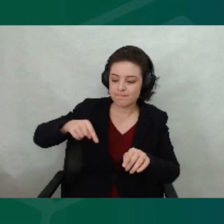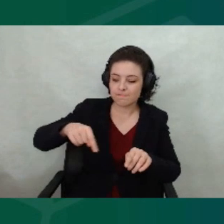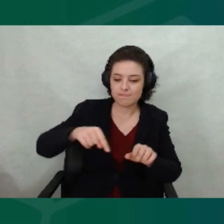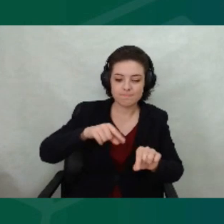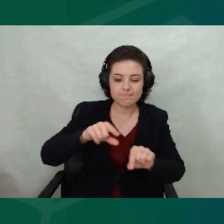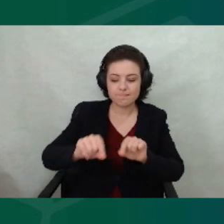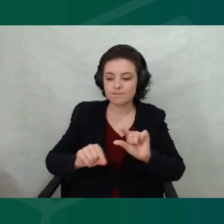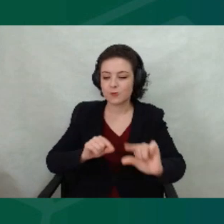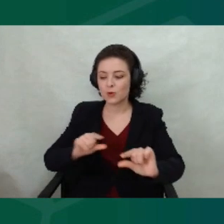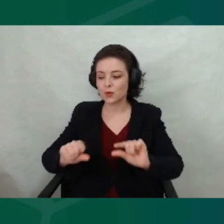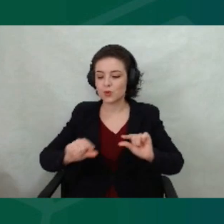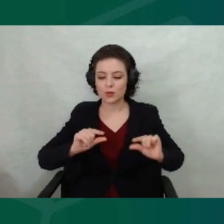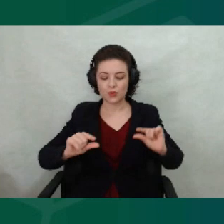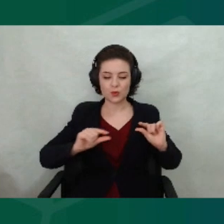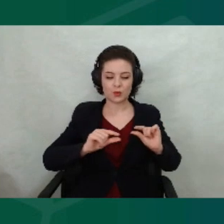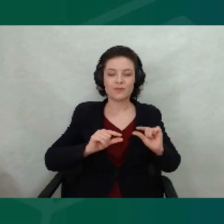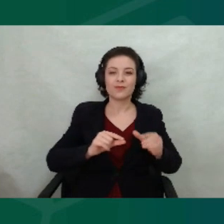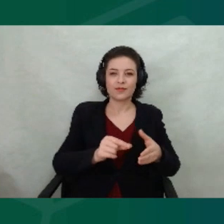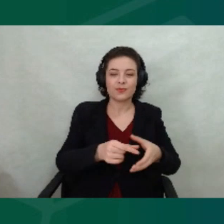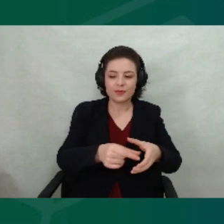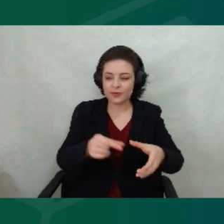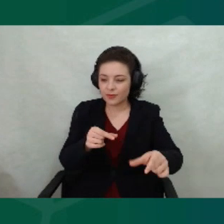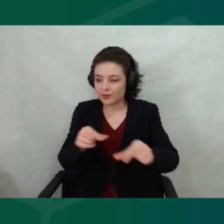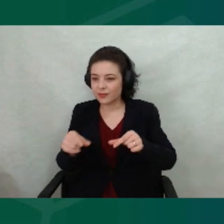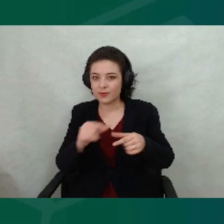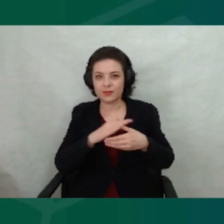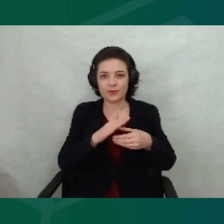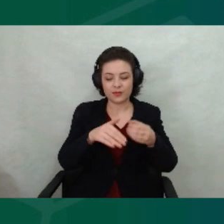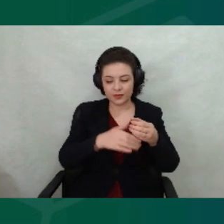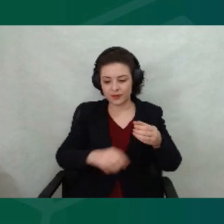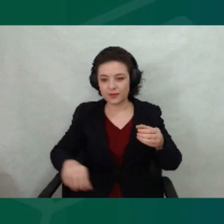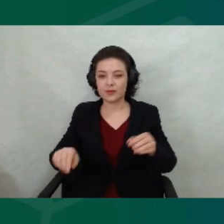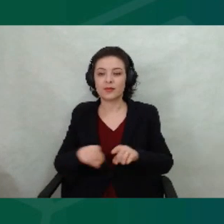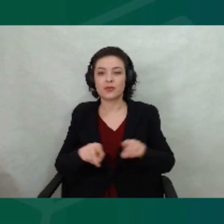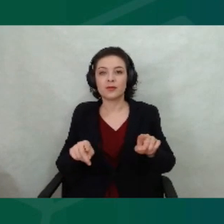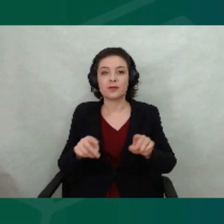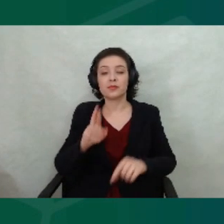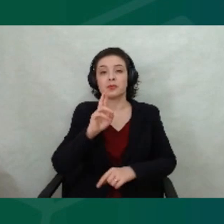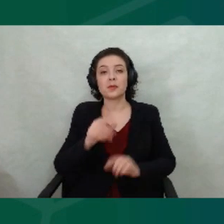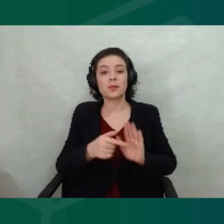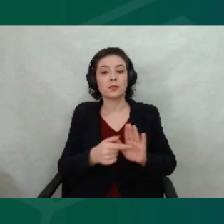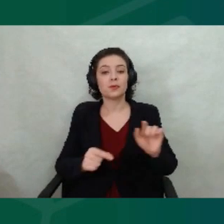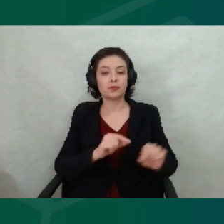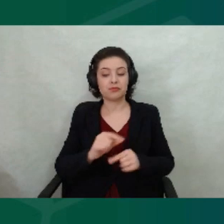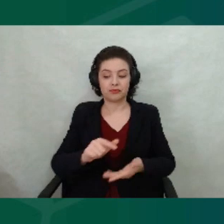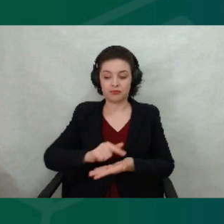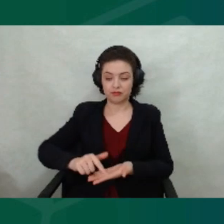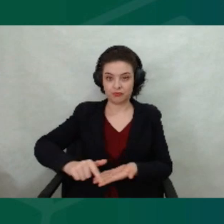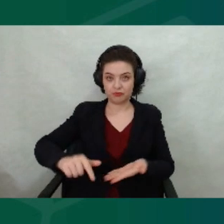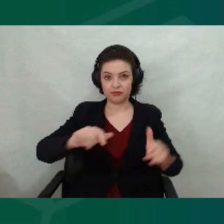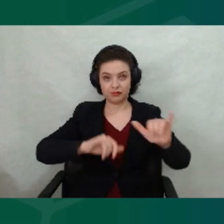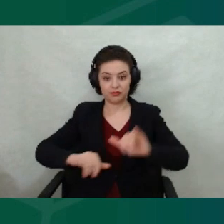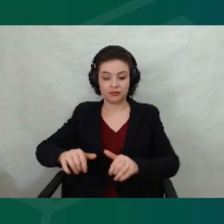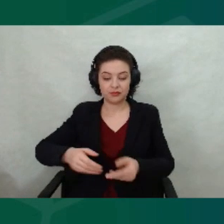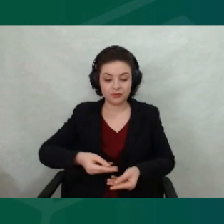do esgoto. A conclusão foi que os resultados, eles demonstraram que a desinfecção das superfícies e dos esgotos